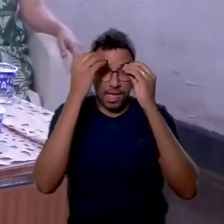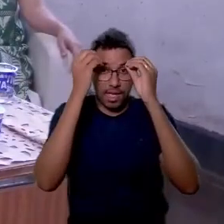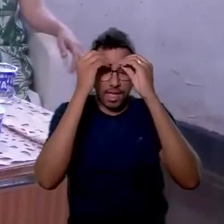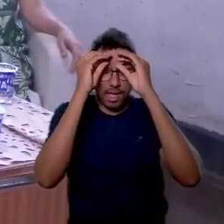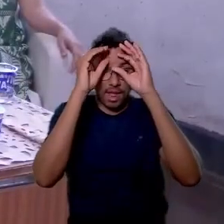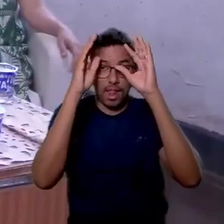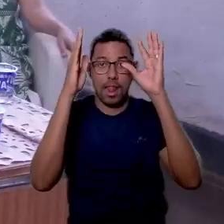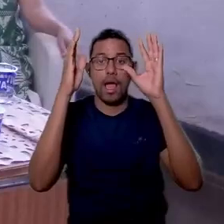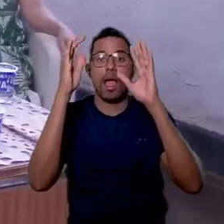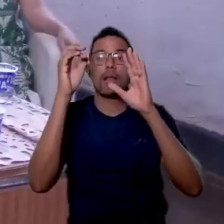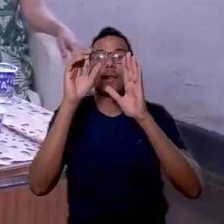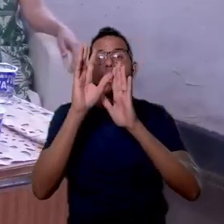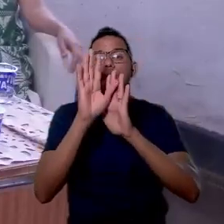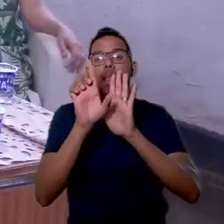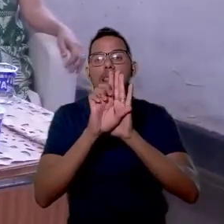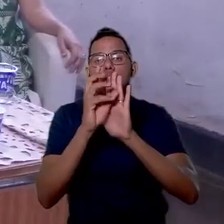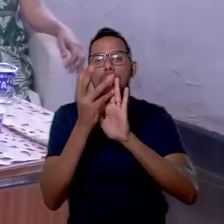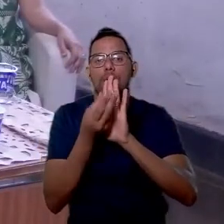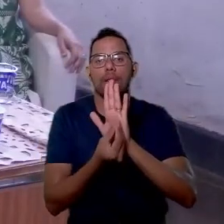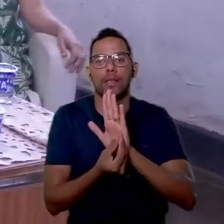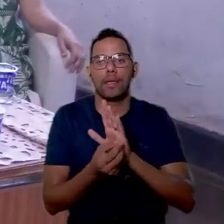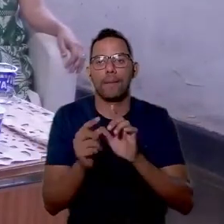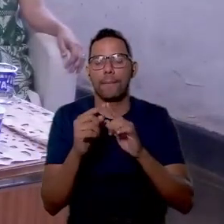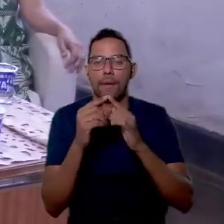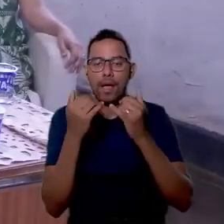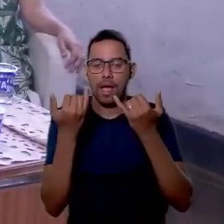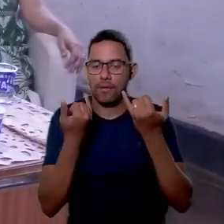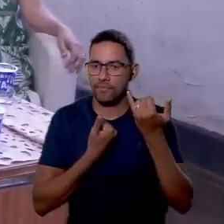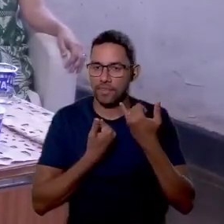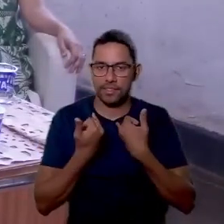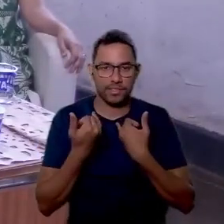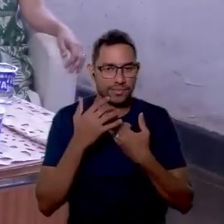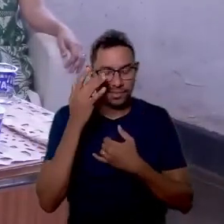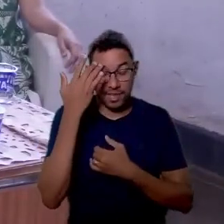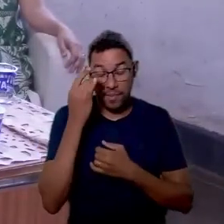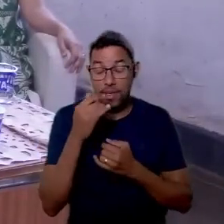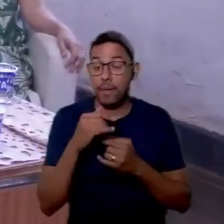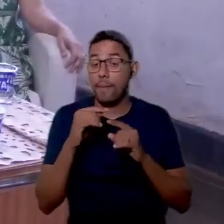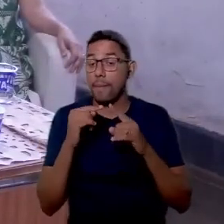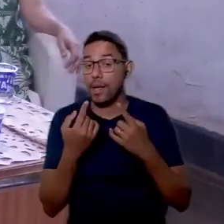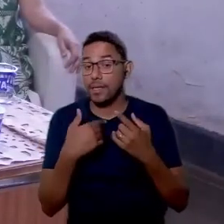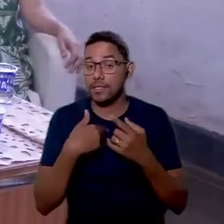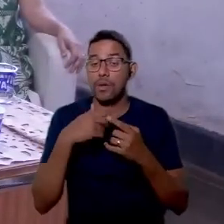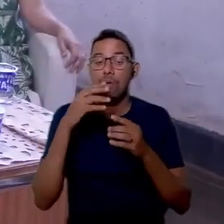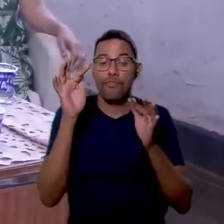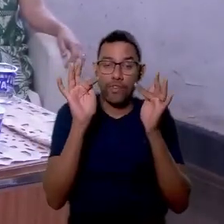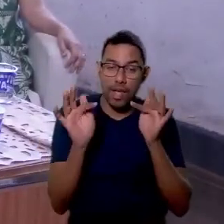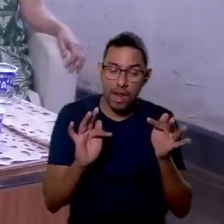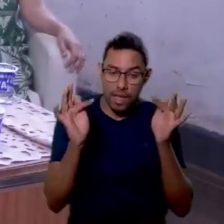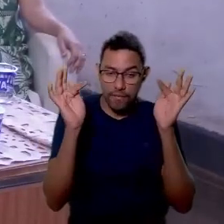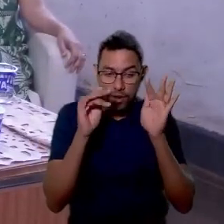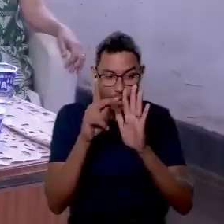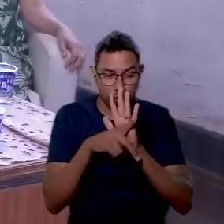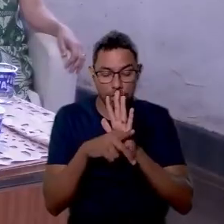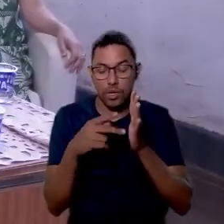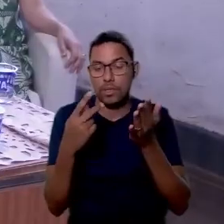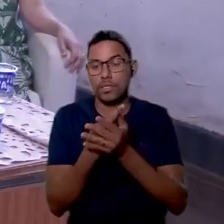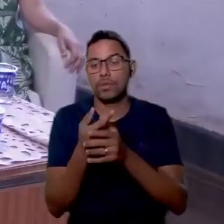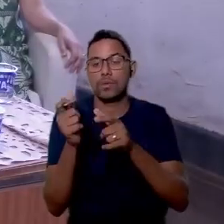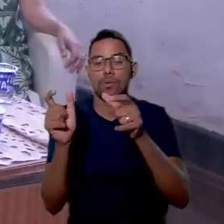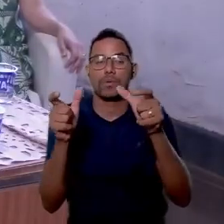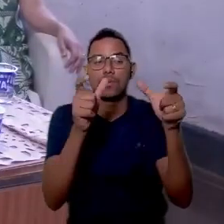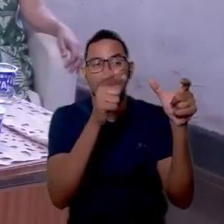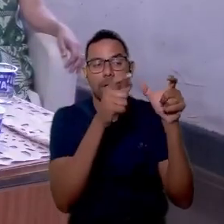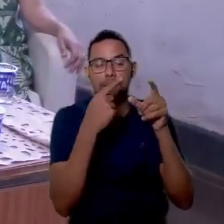fato ele estava desinformado. Né? E que ele tinha ficado muito feliz de ver aqueles projetos sendo executados em várias